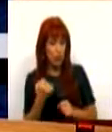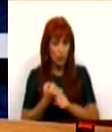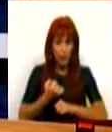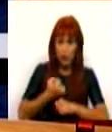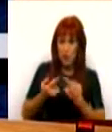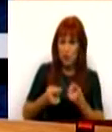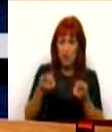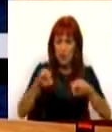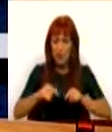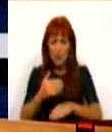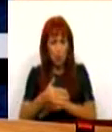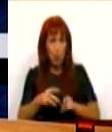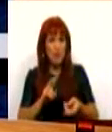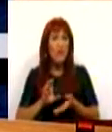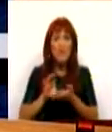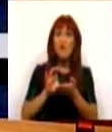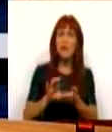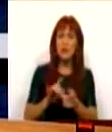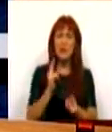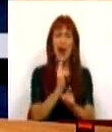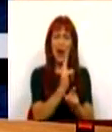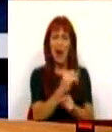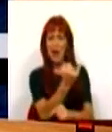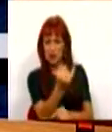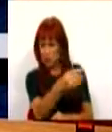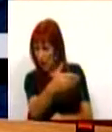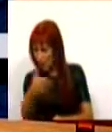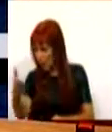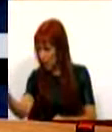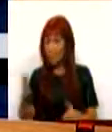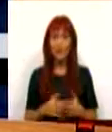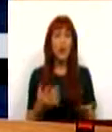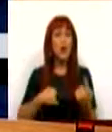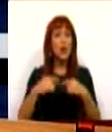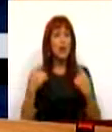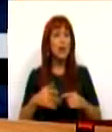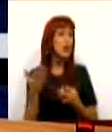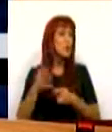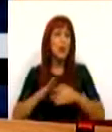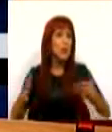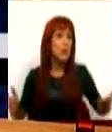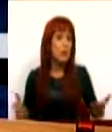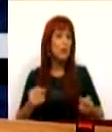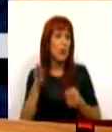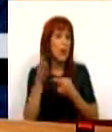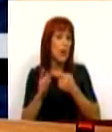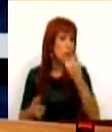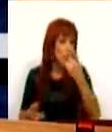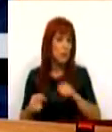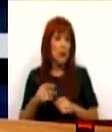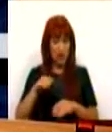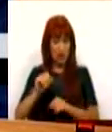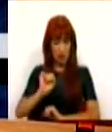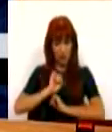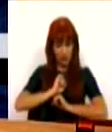funcional e também o enquadramento de financiamento destas mesmas instituições. Nós temos, por exemplo, para lhe dar um exemplo, no meu